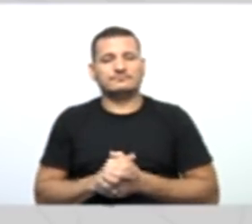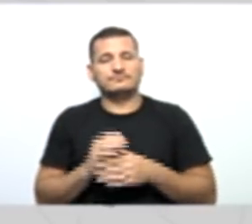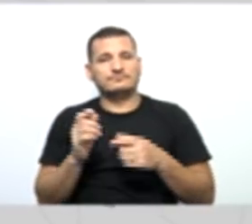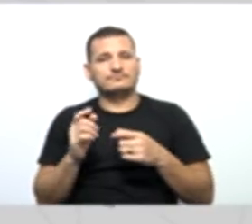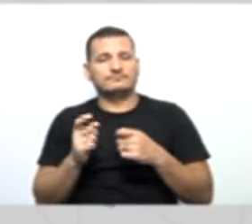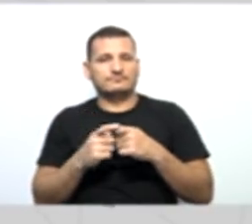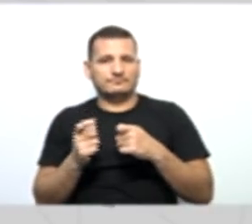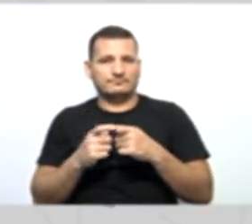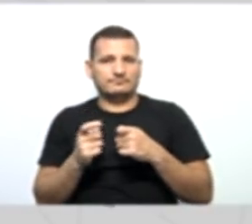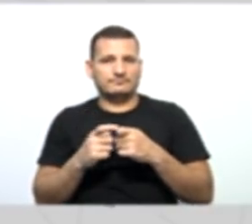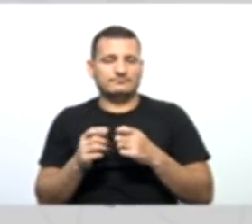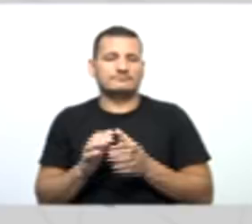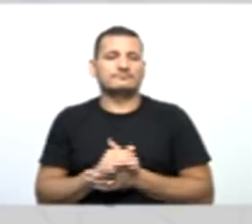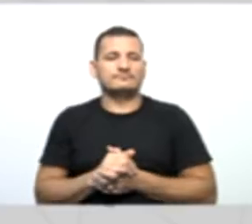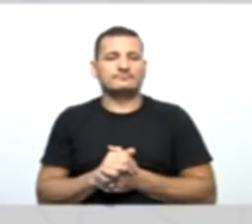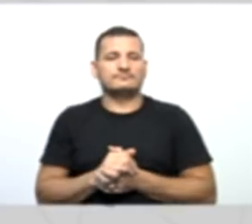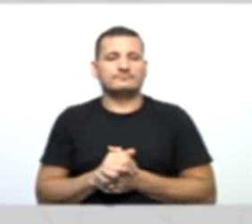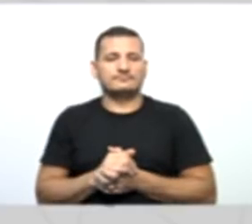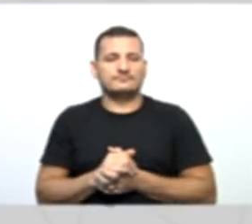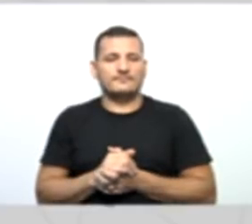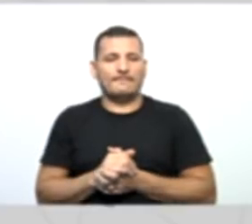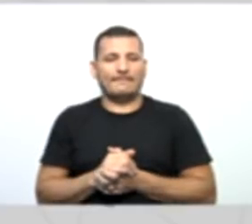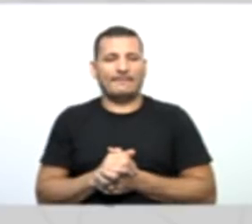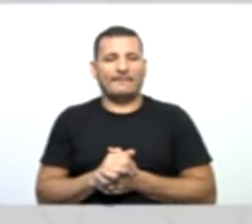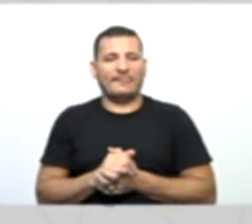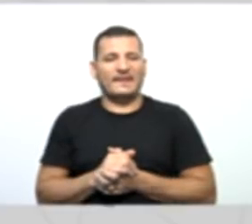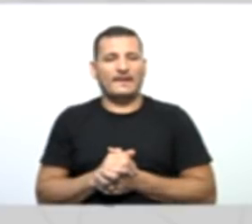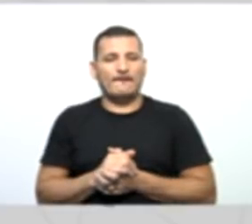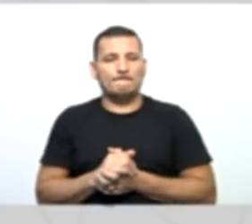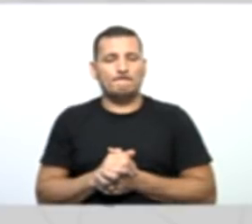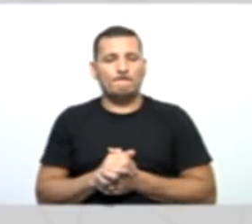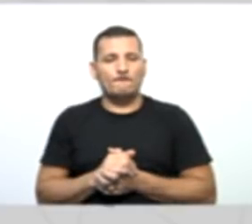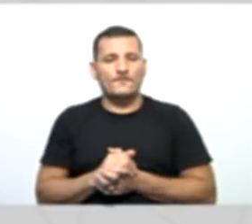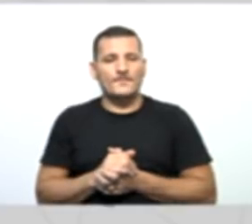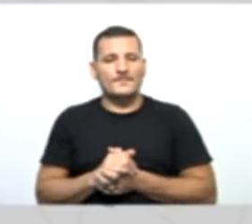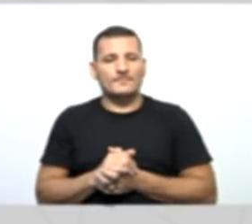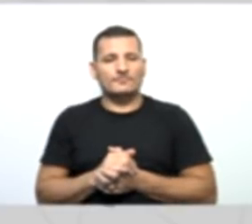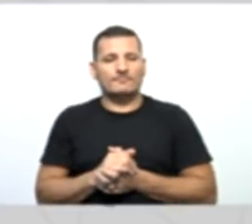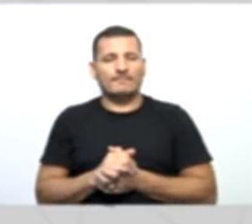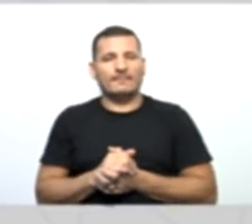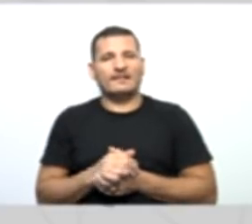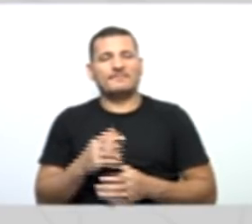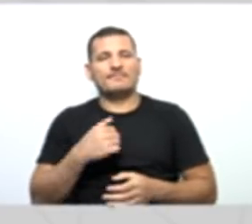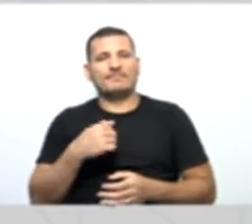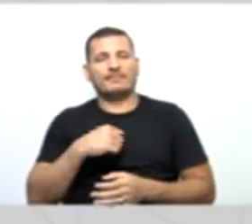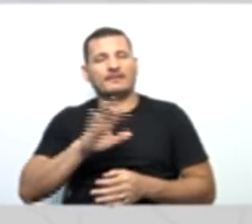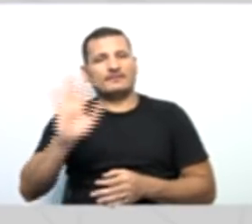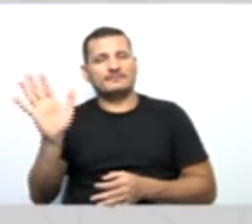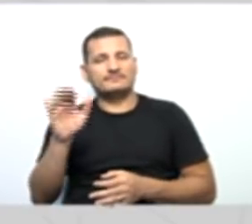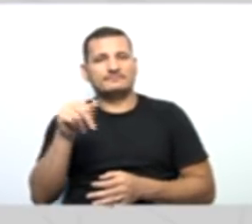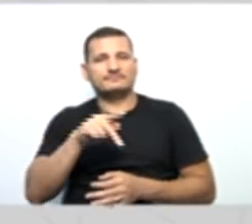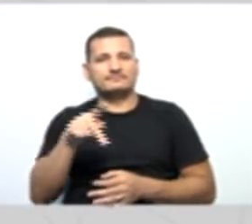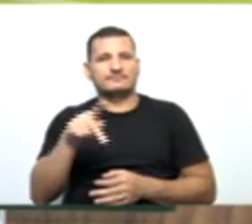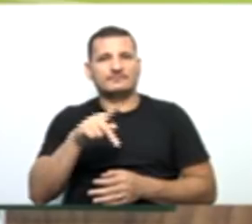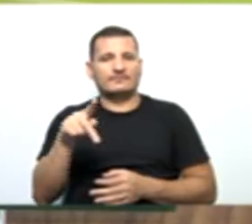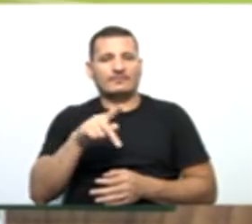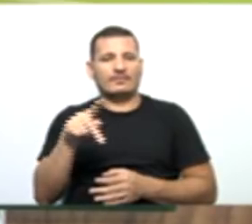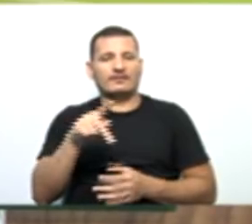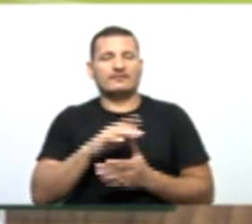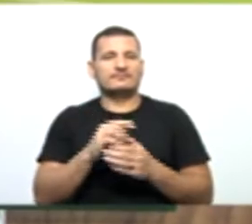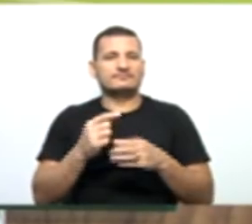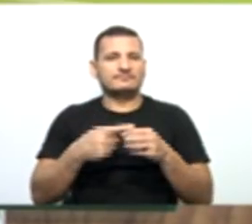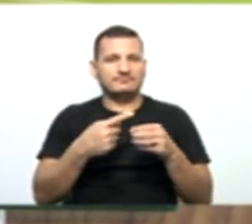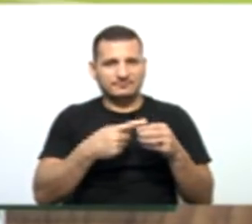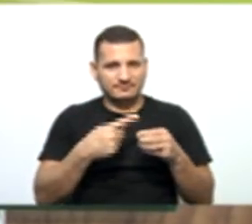de natureza traumática. Professor, Fale. deixa eu mandar um alô aqui para os alunos do Oquindar Brasil de Arouca,